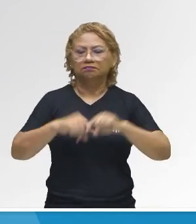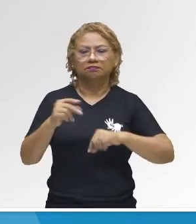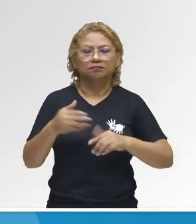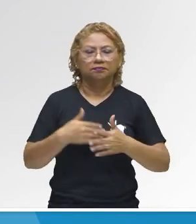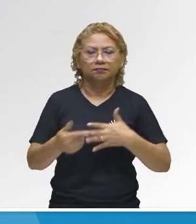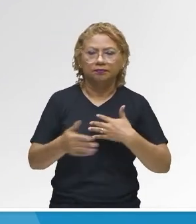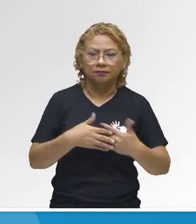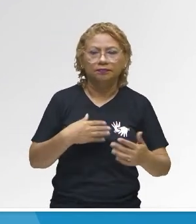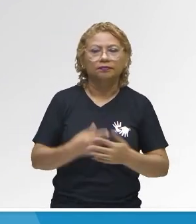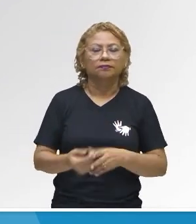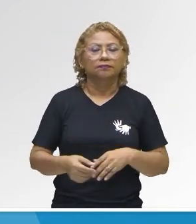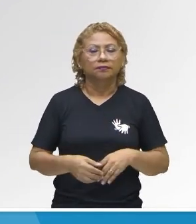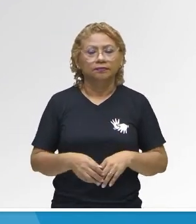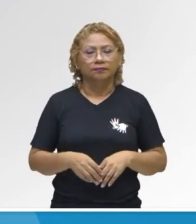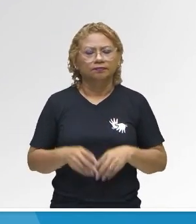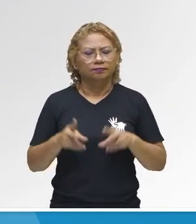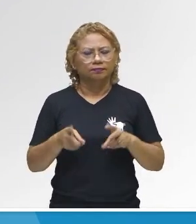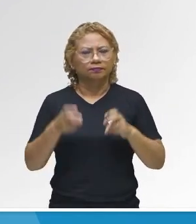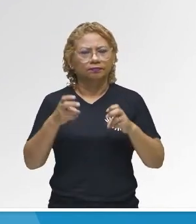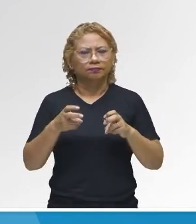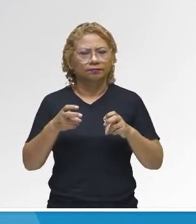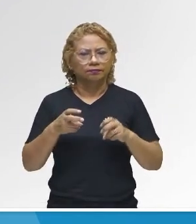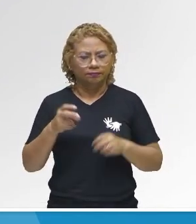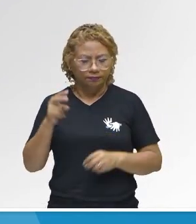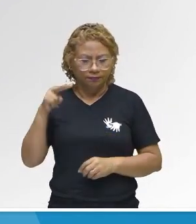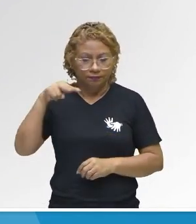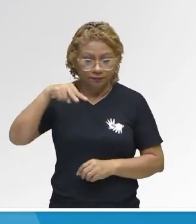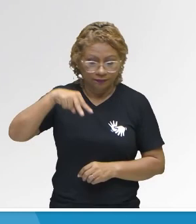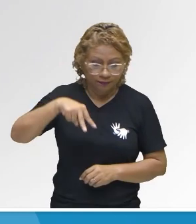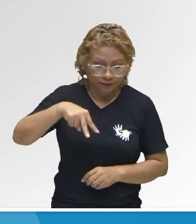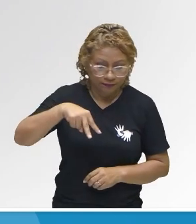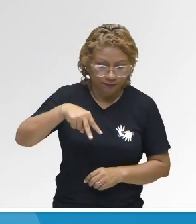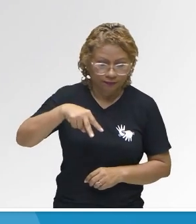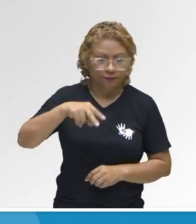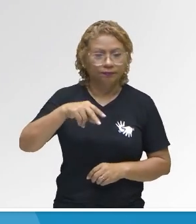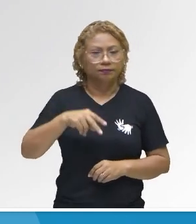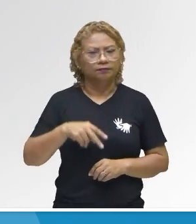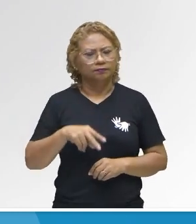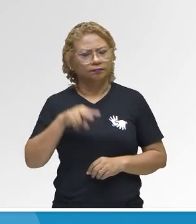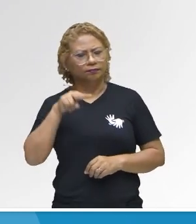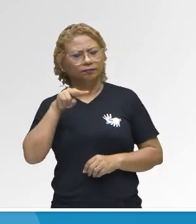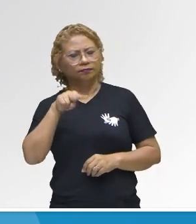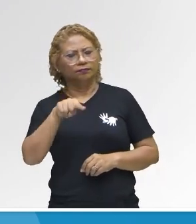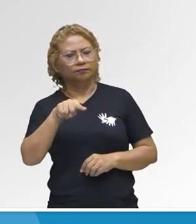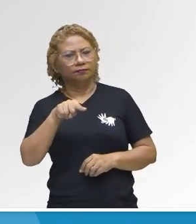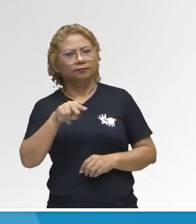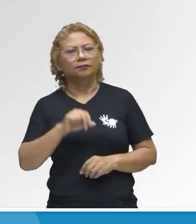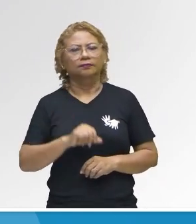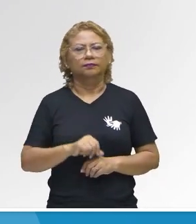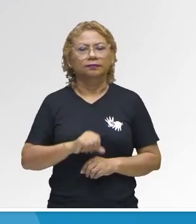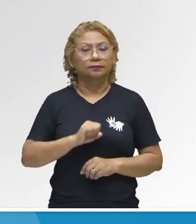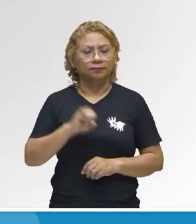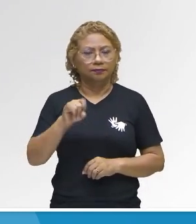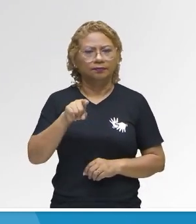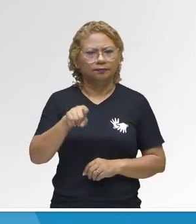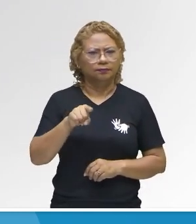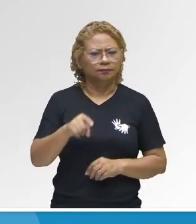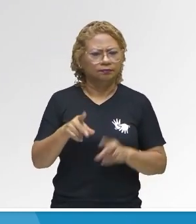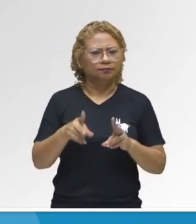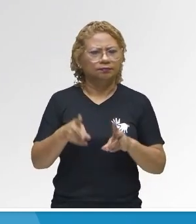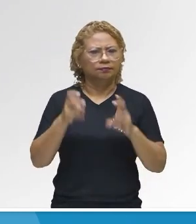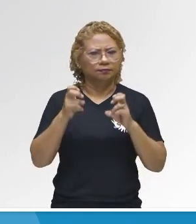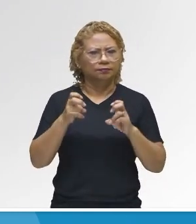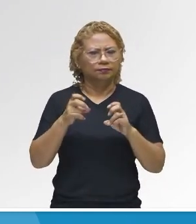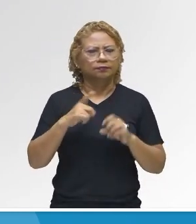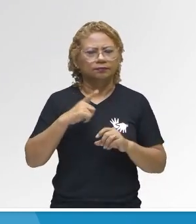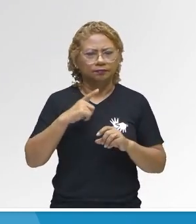projeta essa sombra, né, sobre o plano e verifica se você tem ali a formação de uma